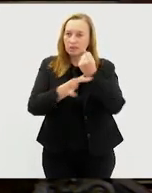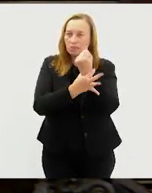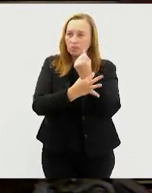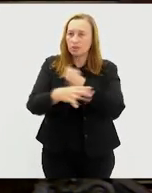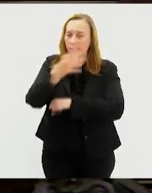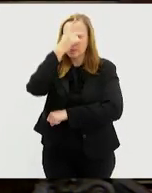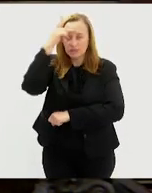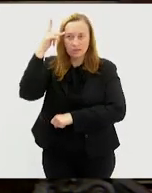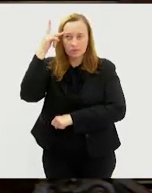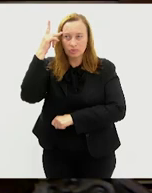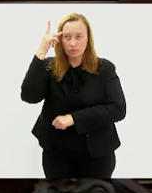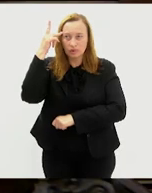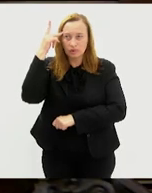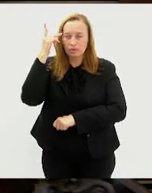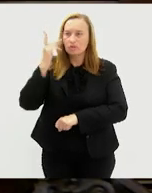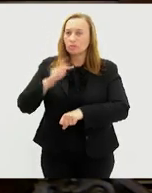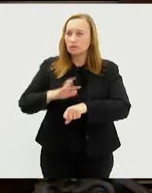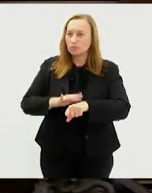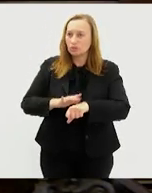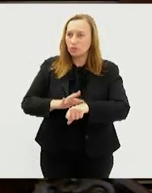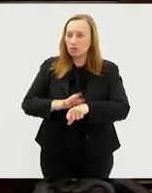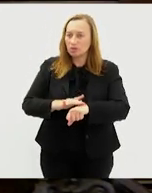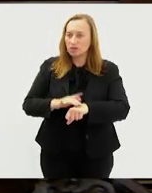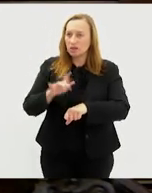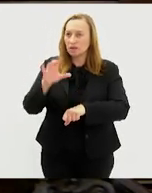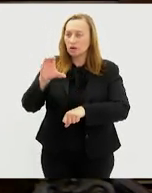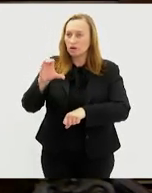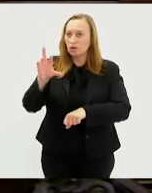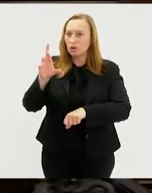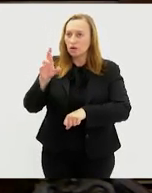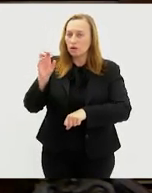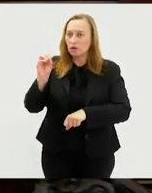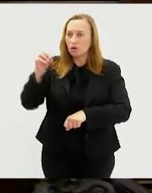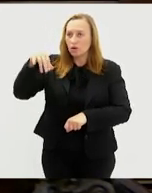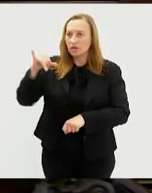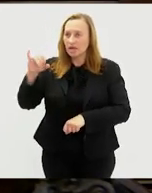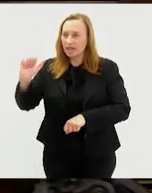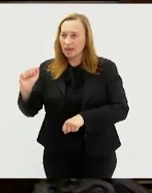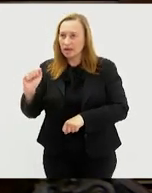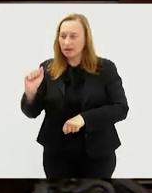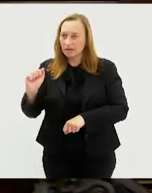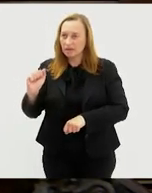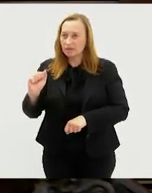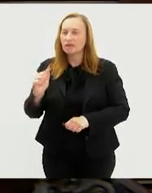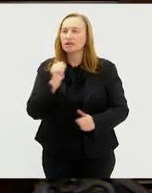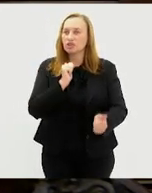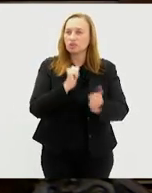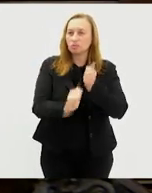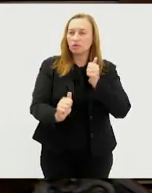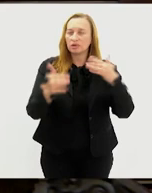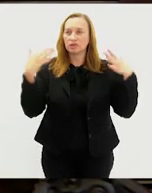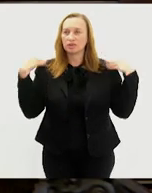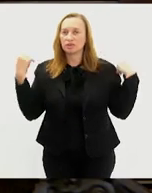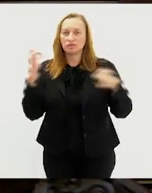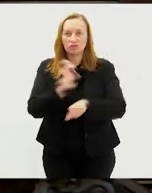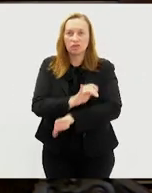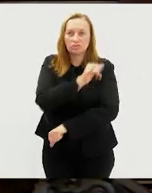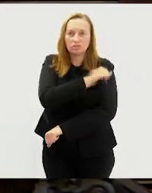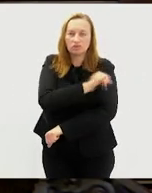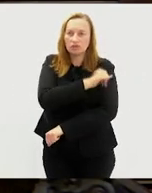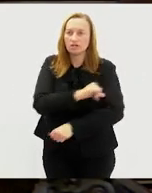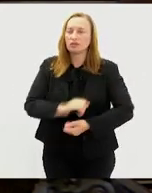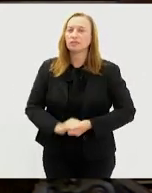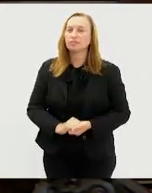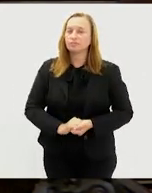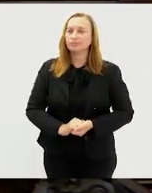doença crônica a gratuidade no Serv de Cultura esporte e lazer no âmbito do Estado do Rio de Janeiro a gente